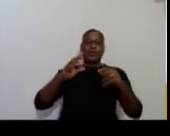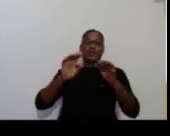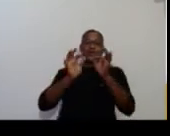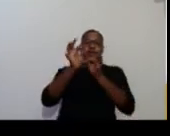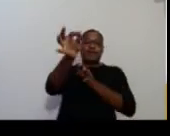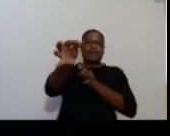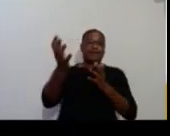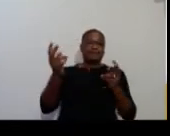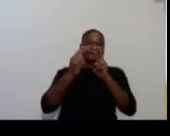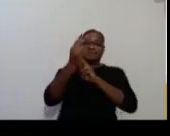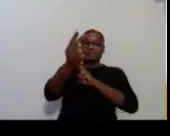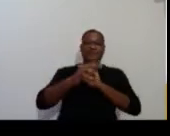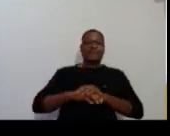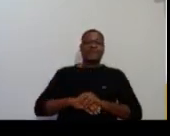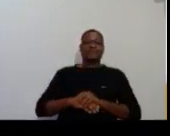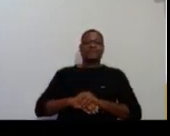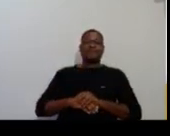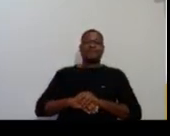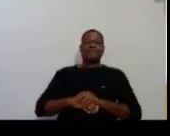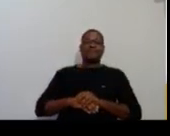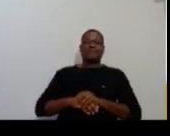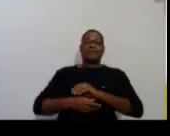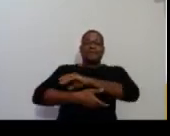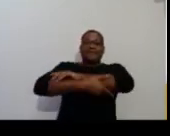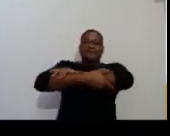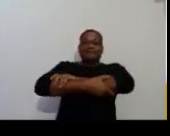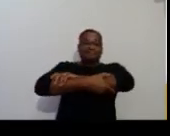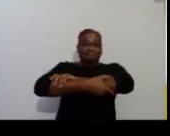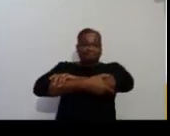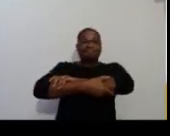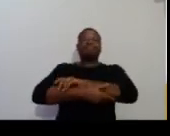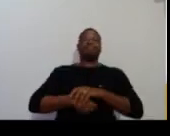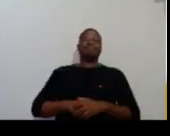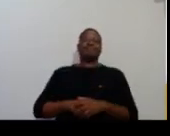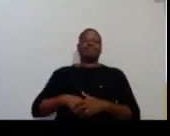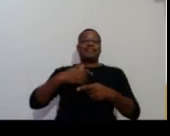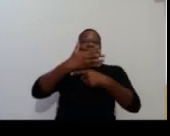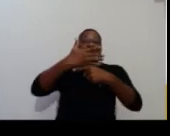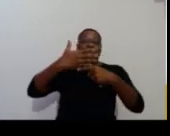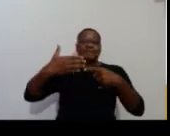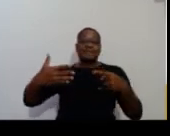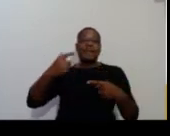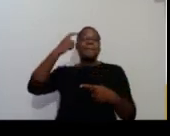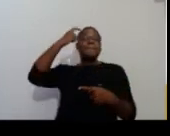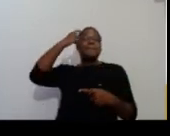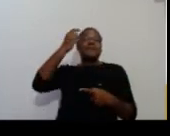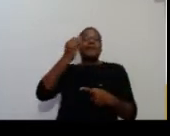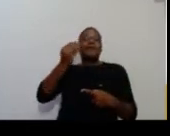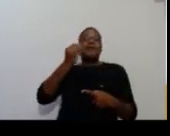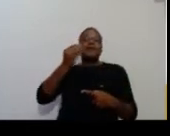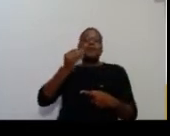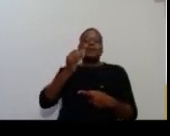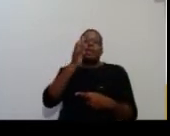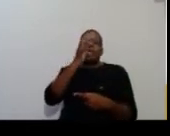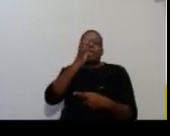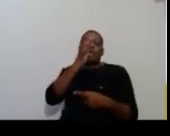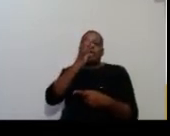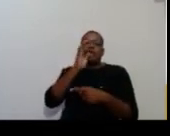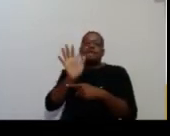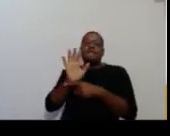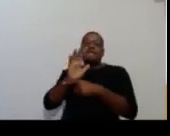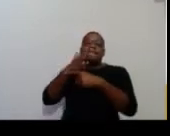Livre, Netflix. Quem era que imaginou que todo mundo ia assistir filme, o filme que quisesse, que